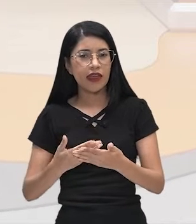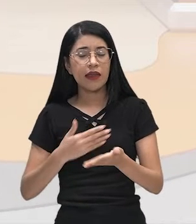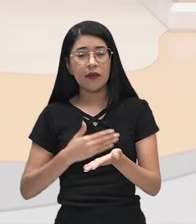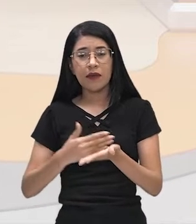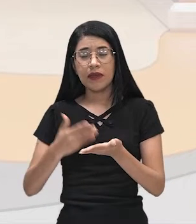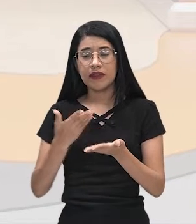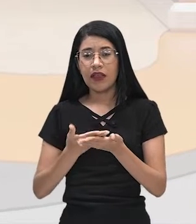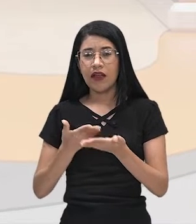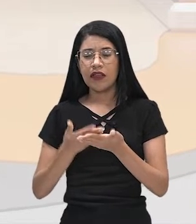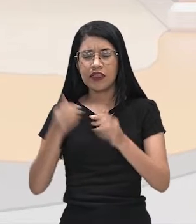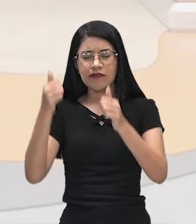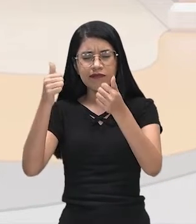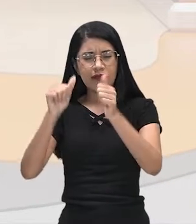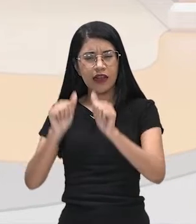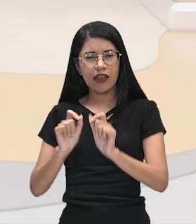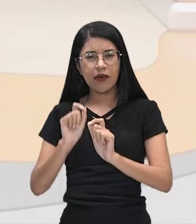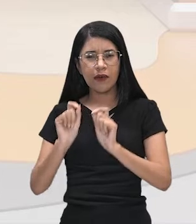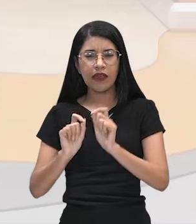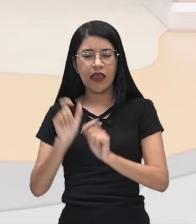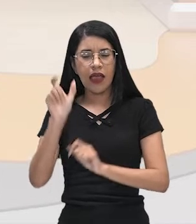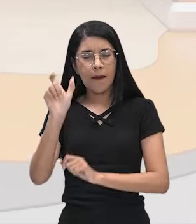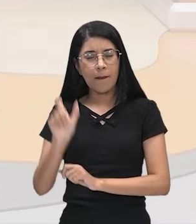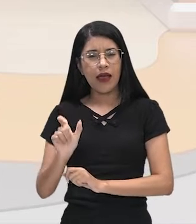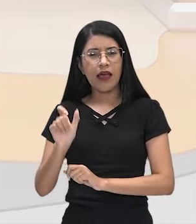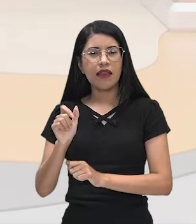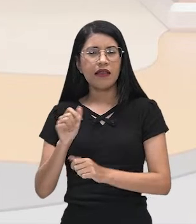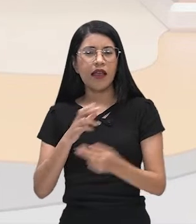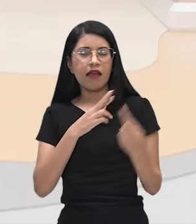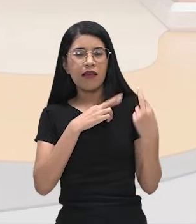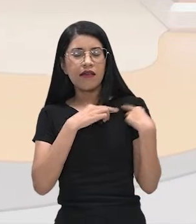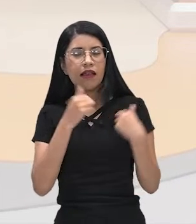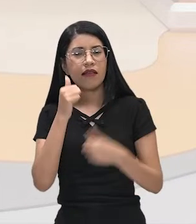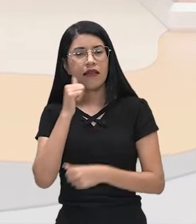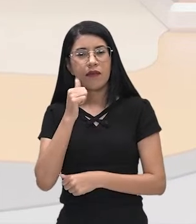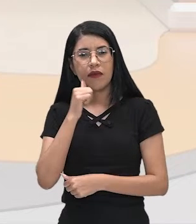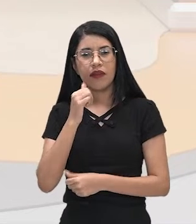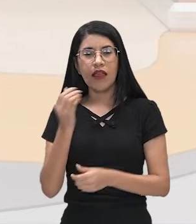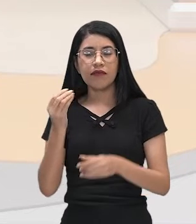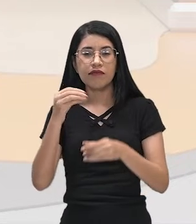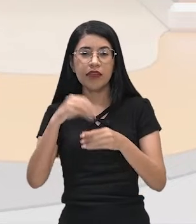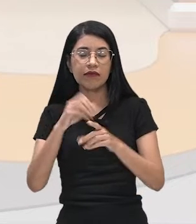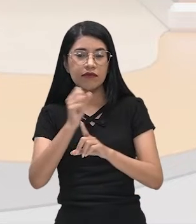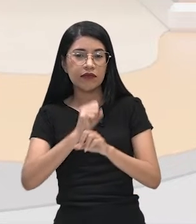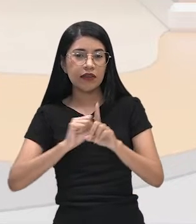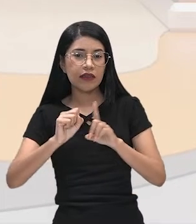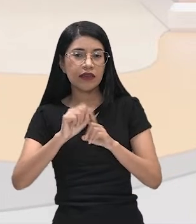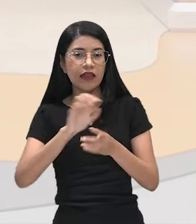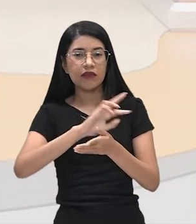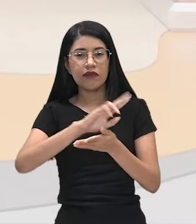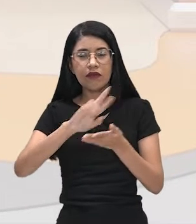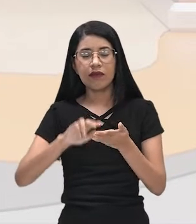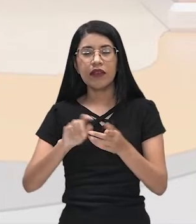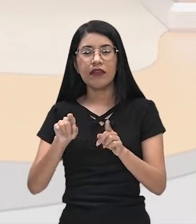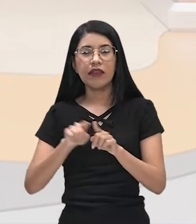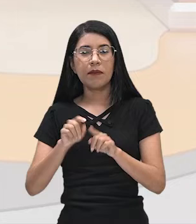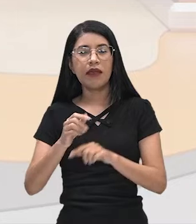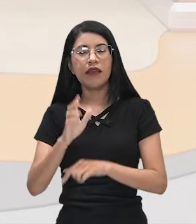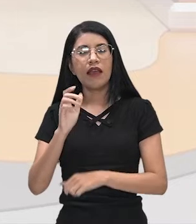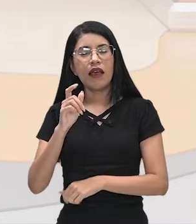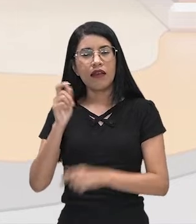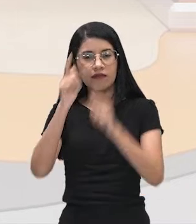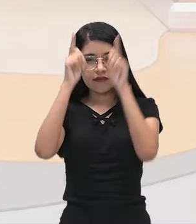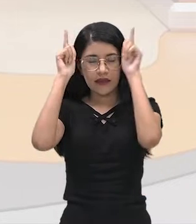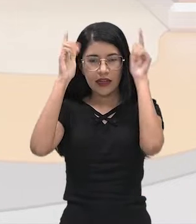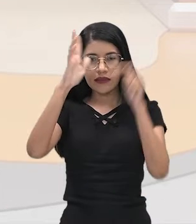vai analisar a figura, o papel dessa mulher dentro das sociedades grega e romana, tá